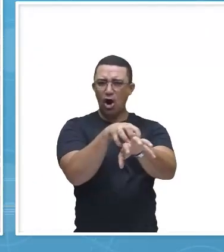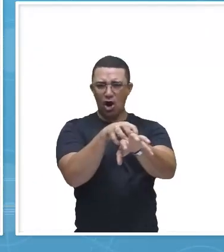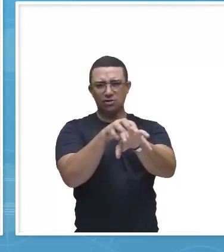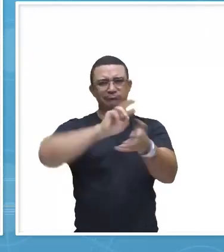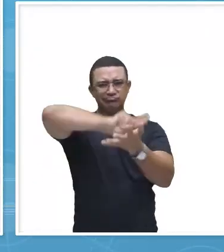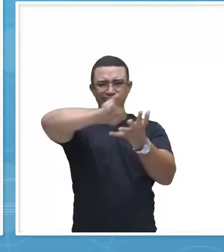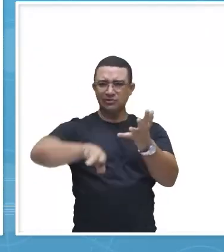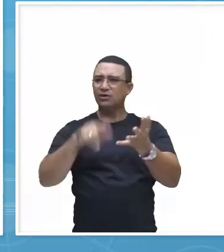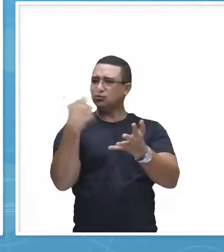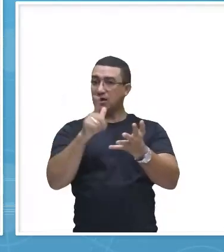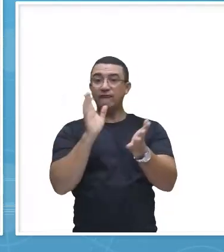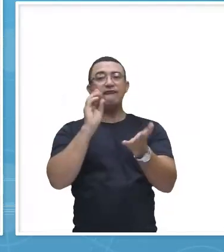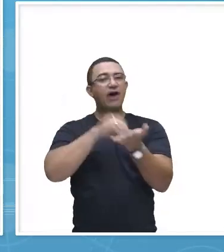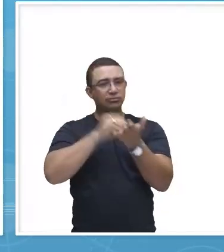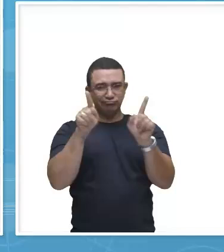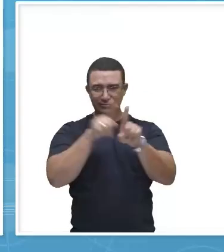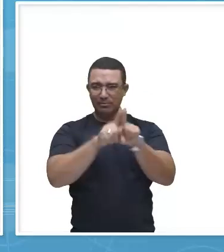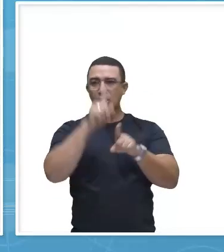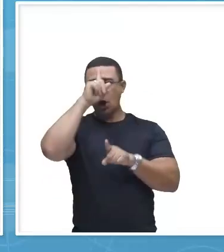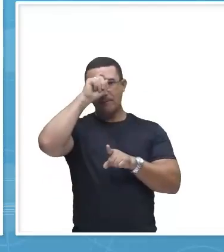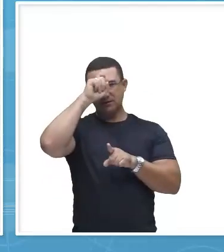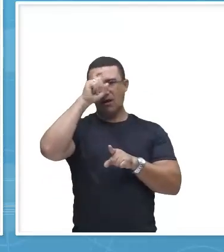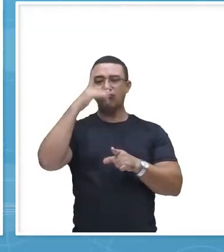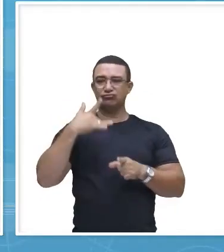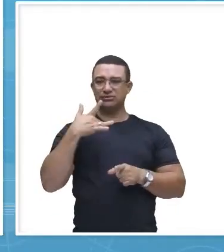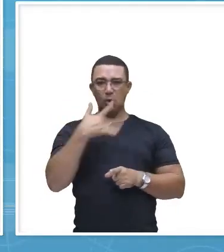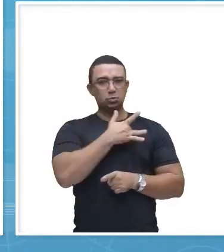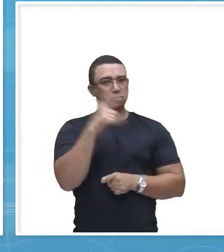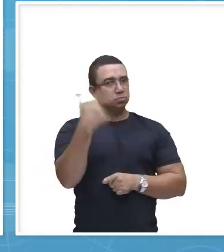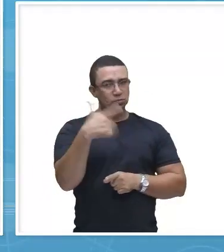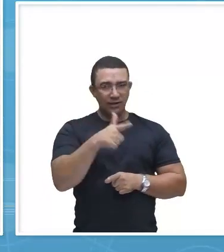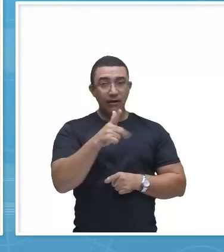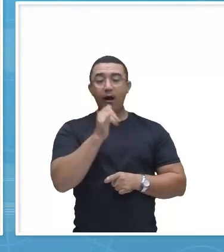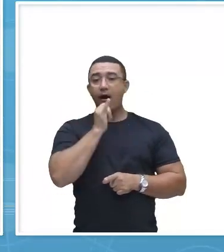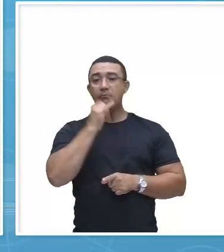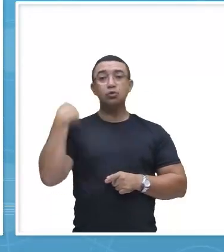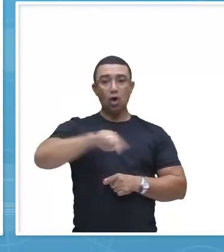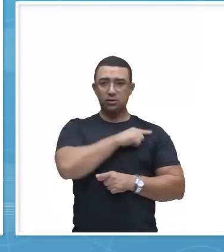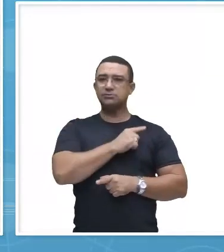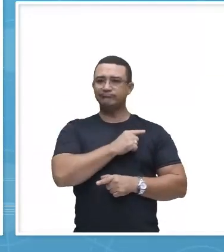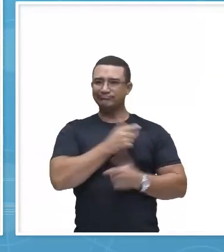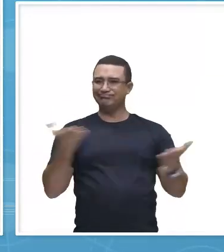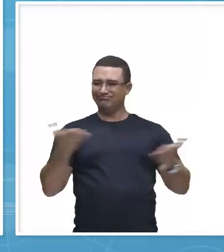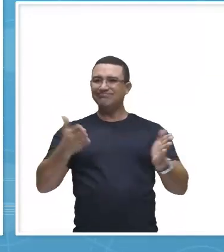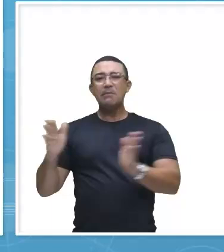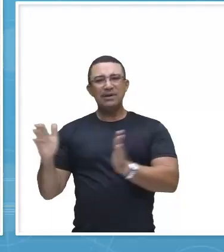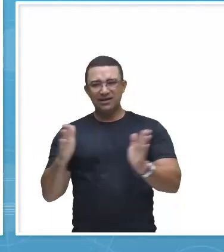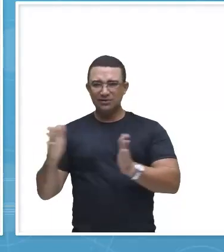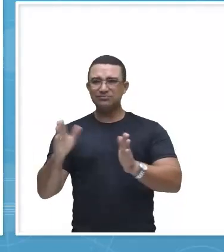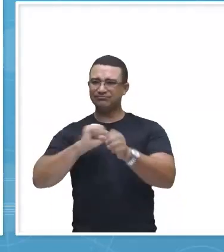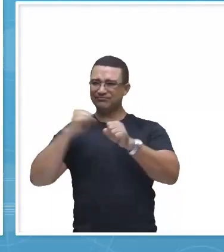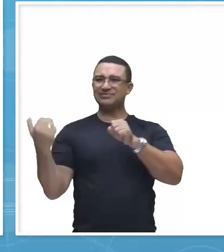falta de serviços de saúde. Nós estamos vivendo um período pandêmico, infelizmente, e isso fica mais